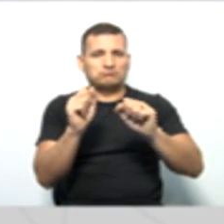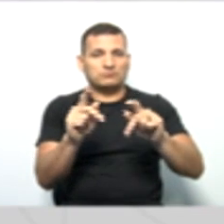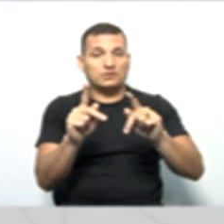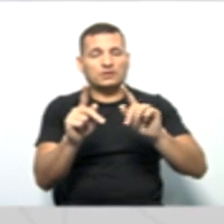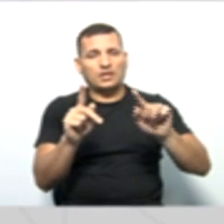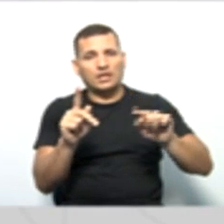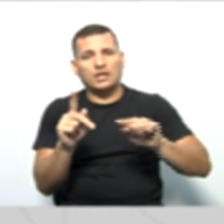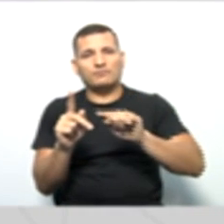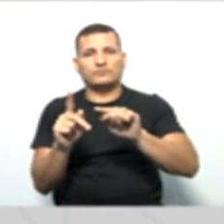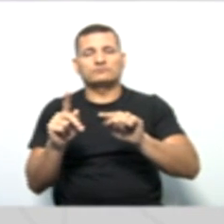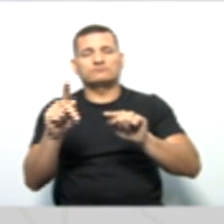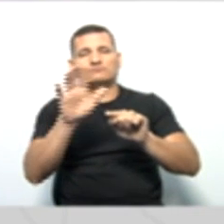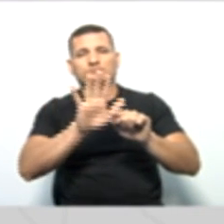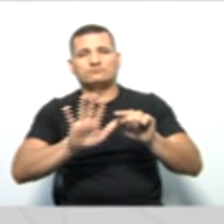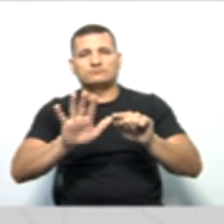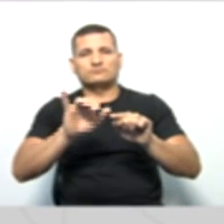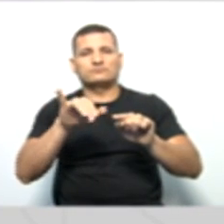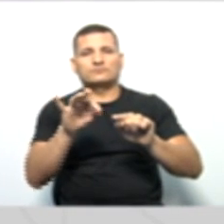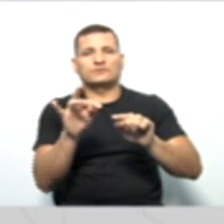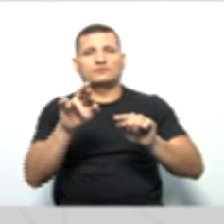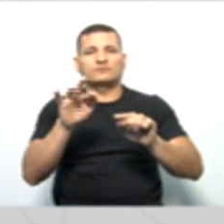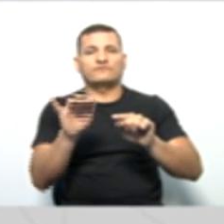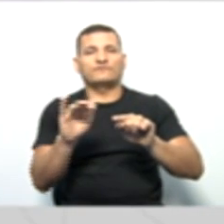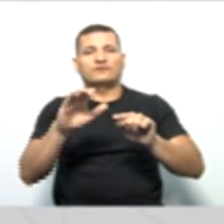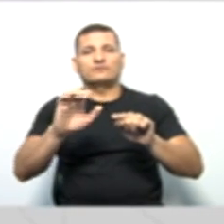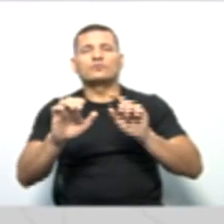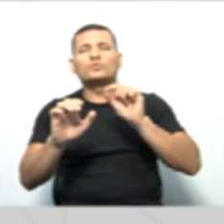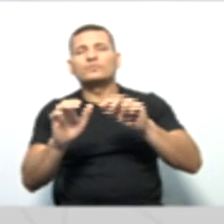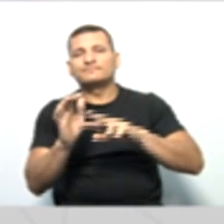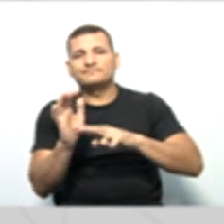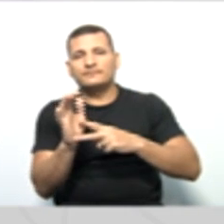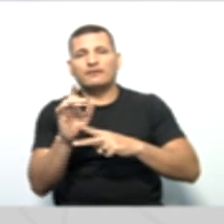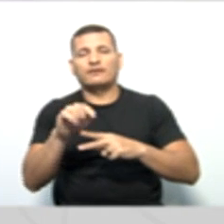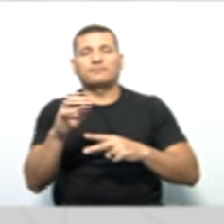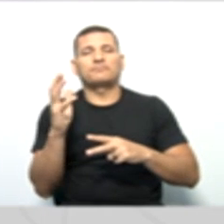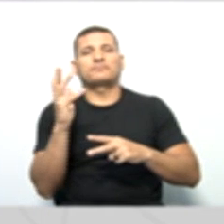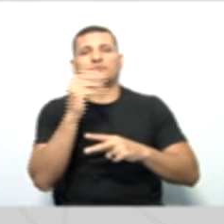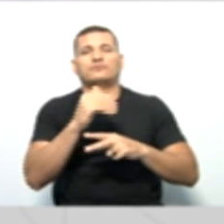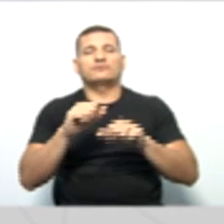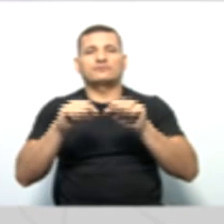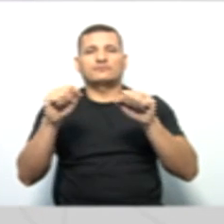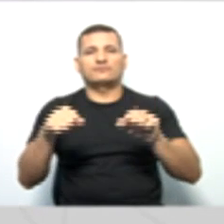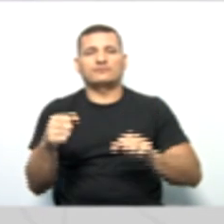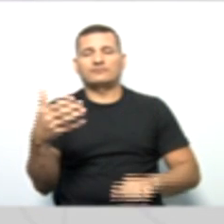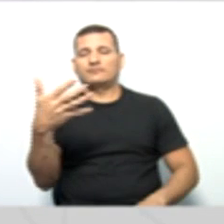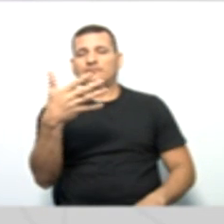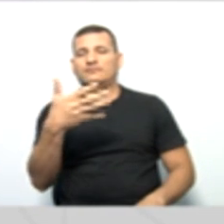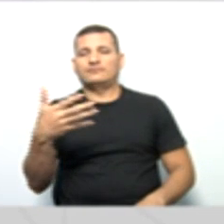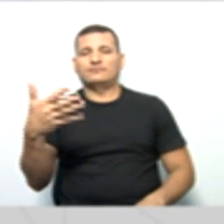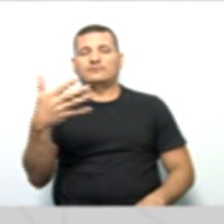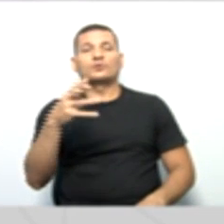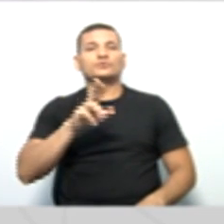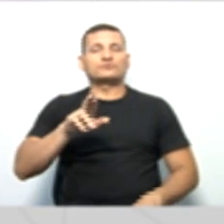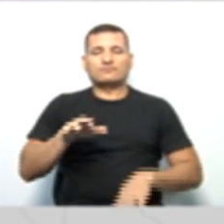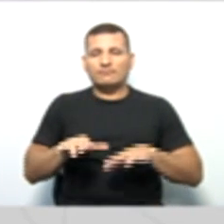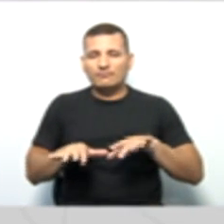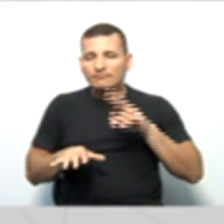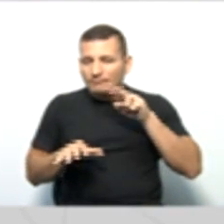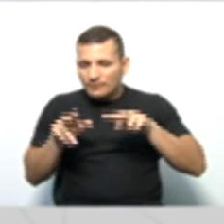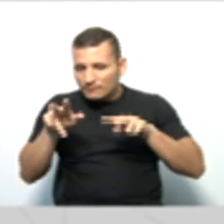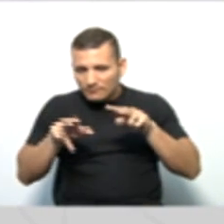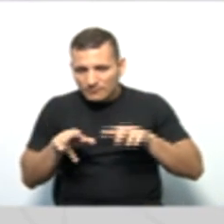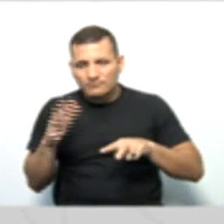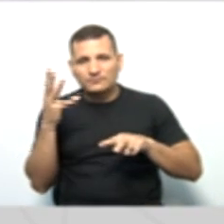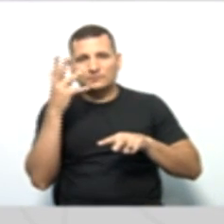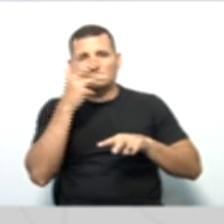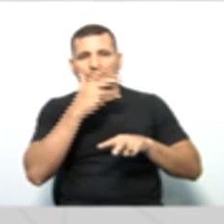isso? Interface é o quê? É aquela parte bonitinha do software, né? Aquilo que o usuário mais vê, tá bom? Ou seja,